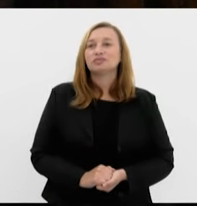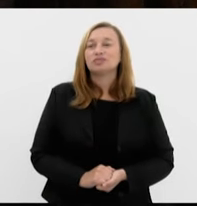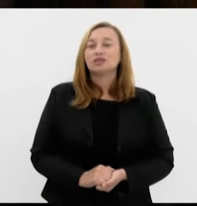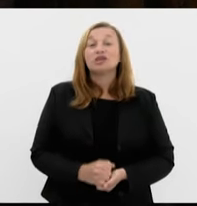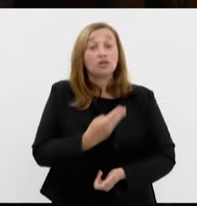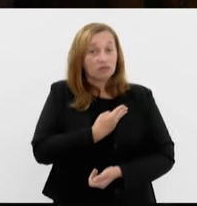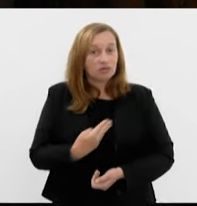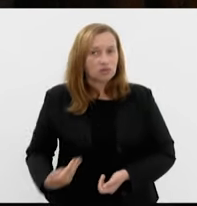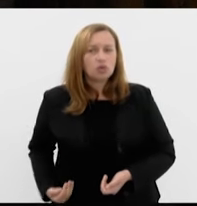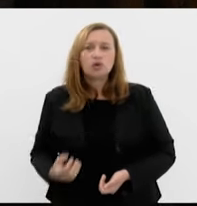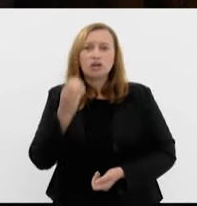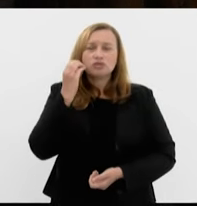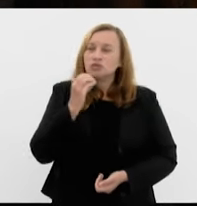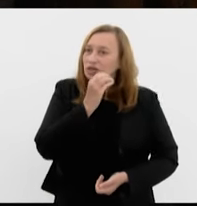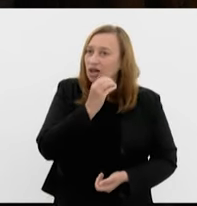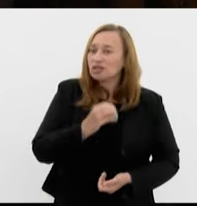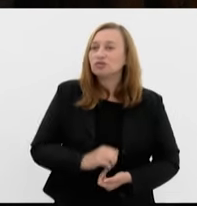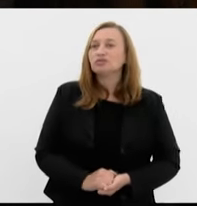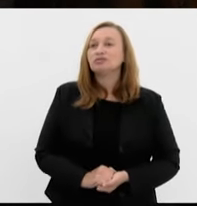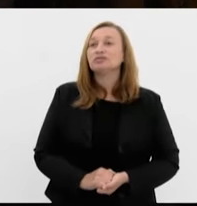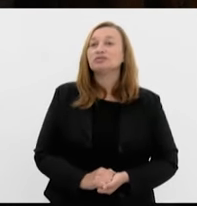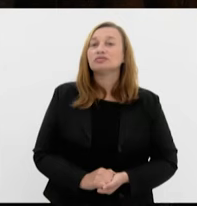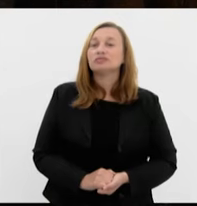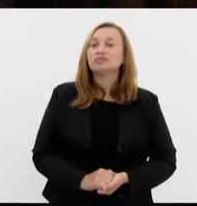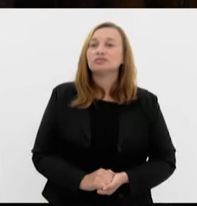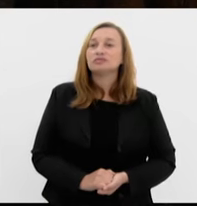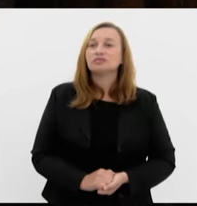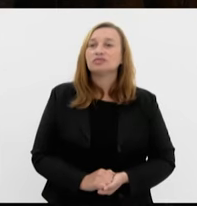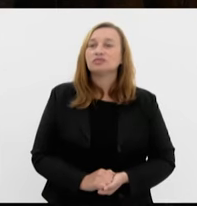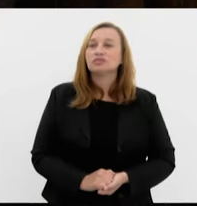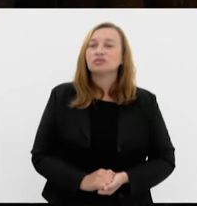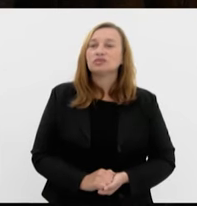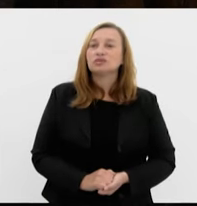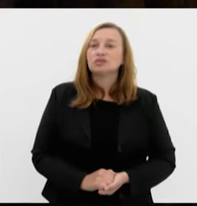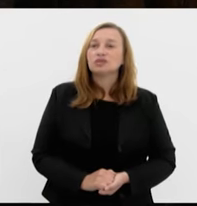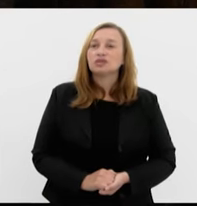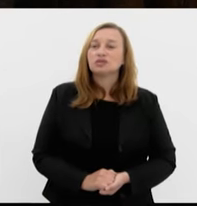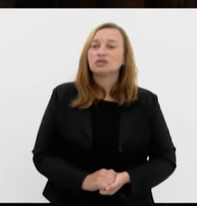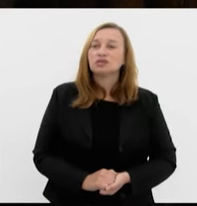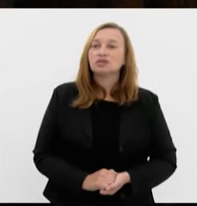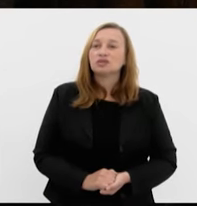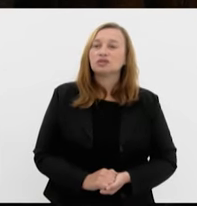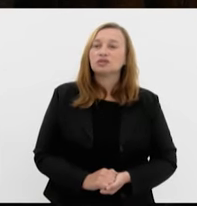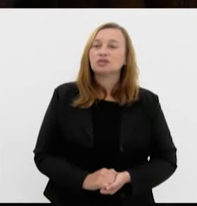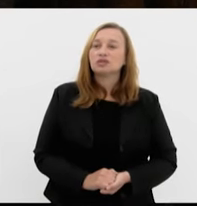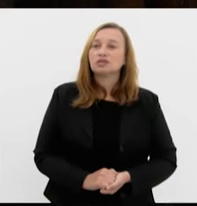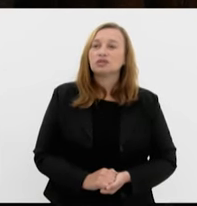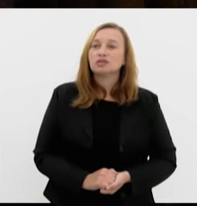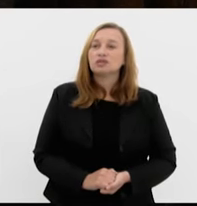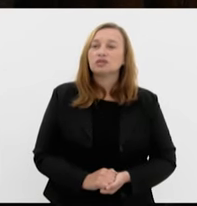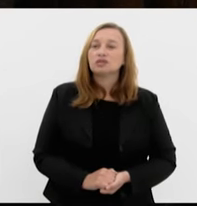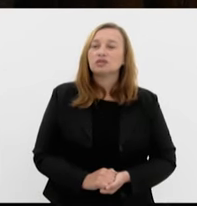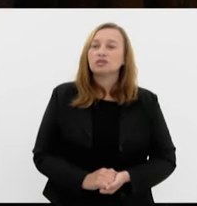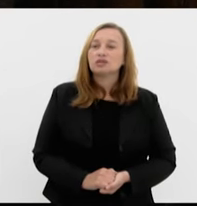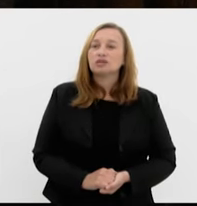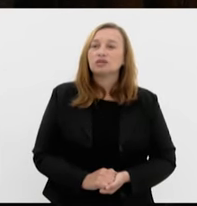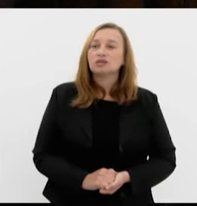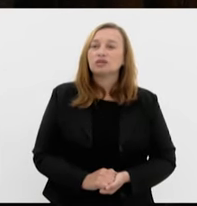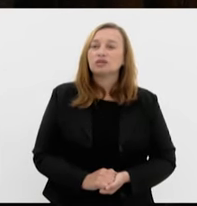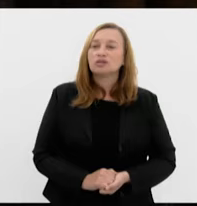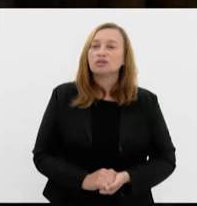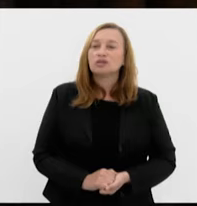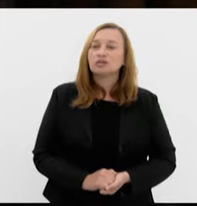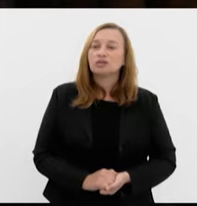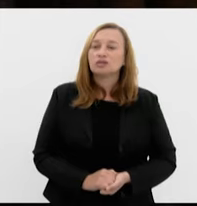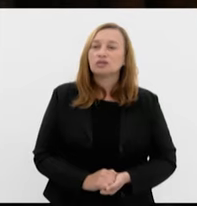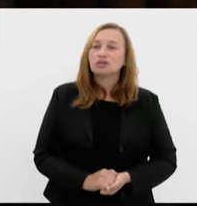Cláudio Castro que aumentou signific significativamente a quantidade